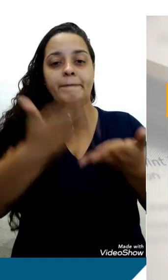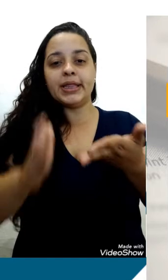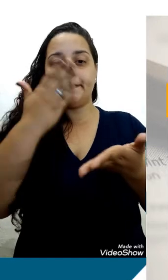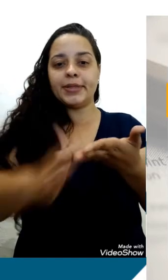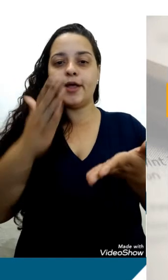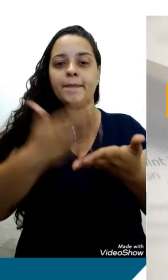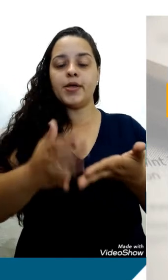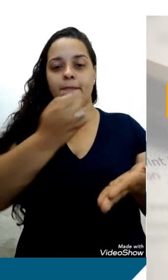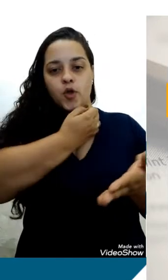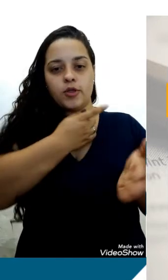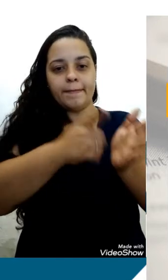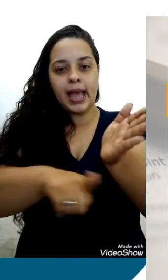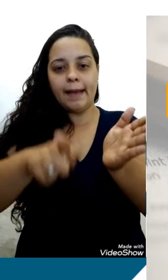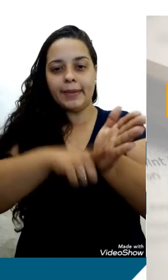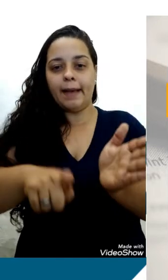2.